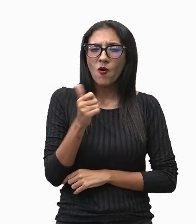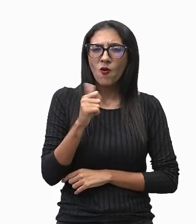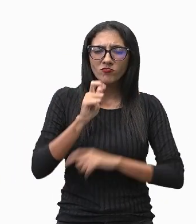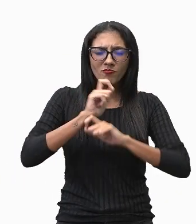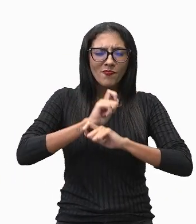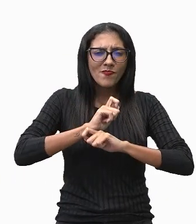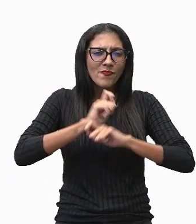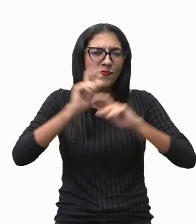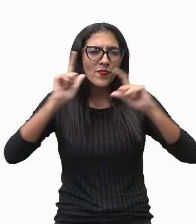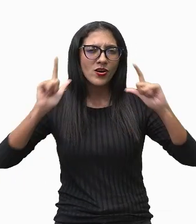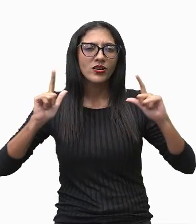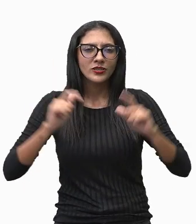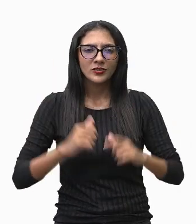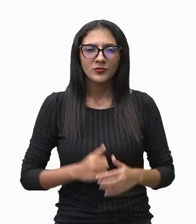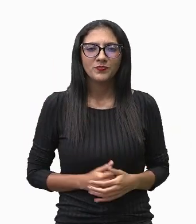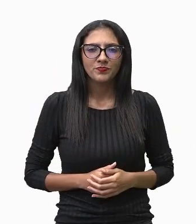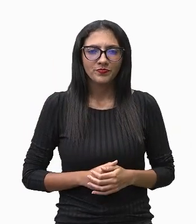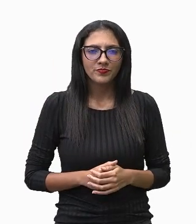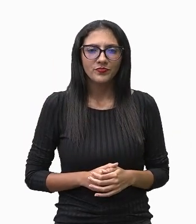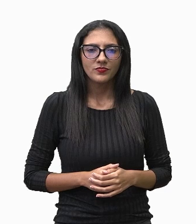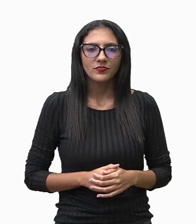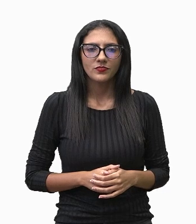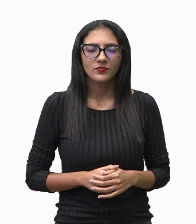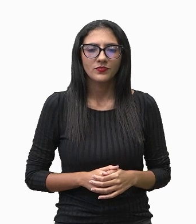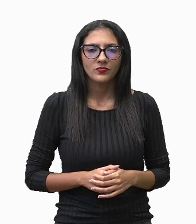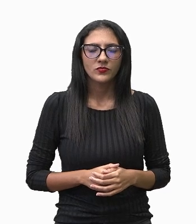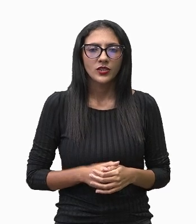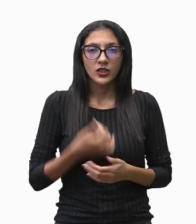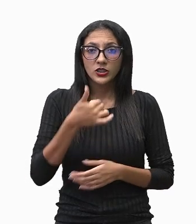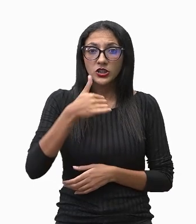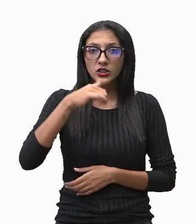né, 19